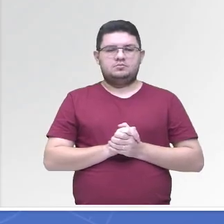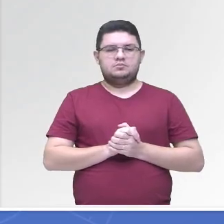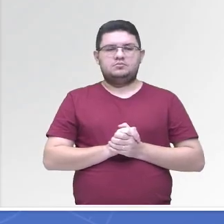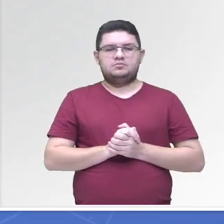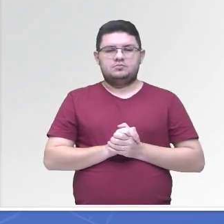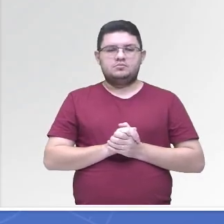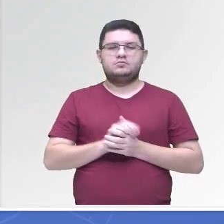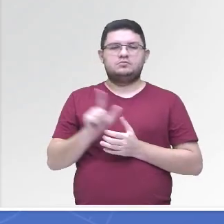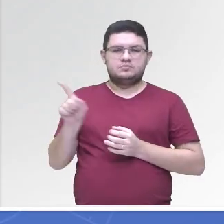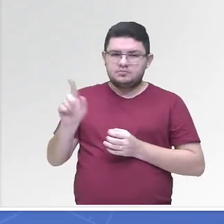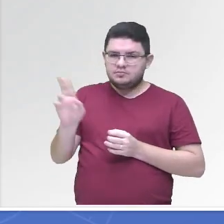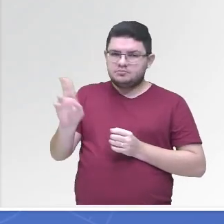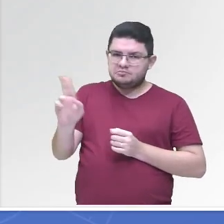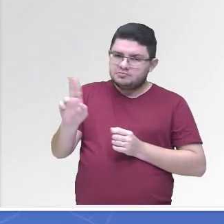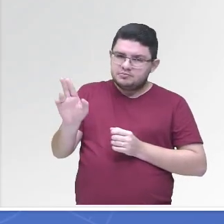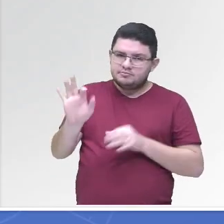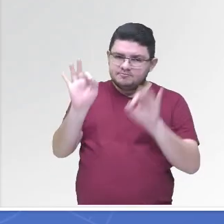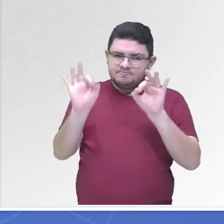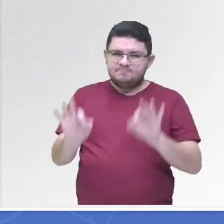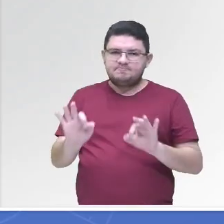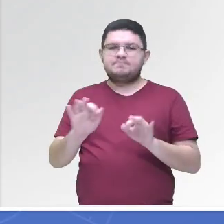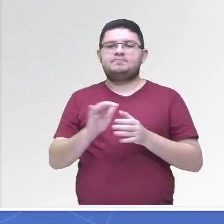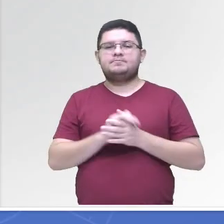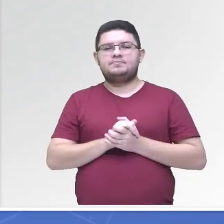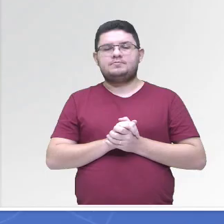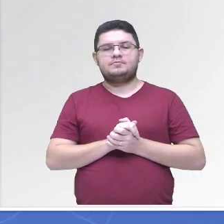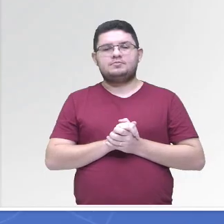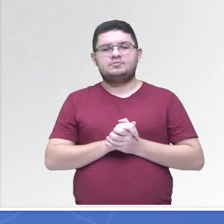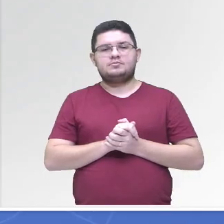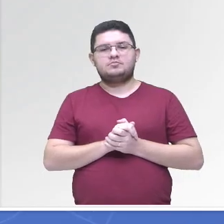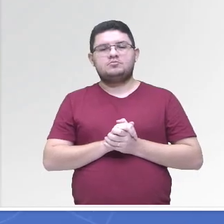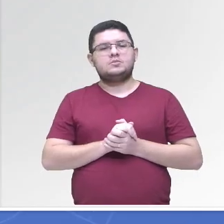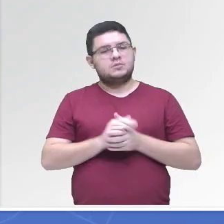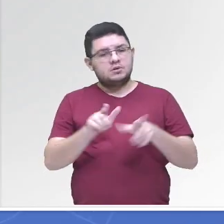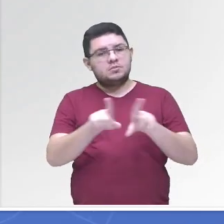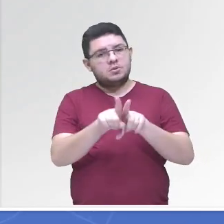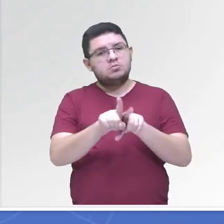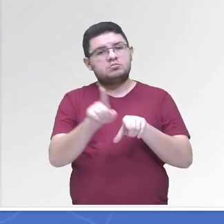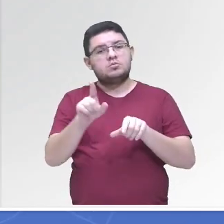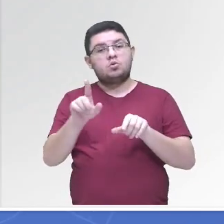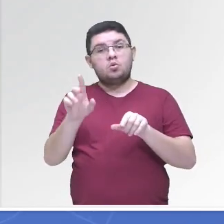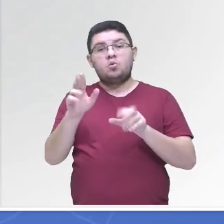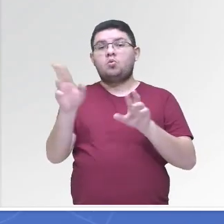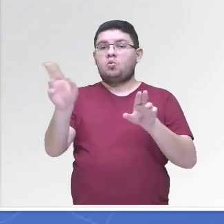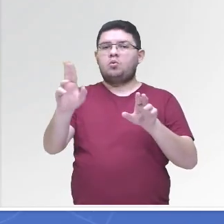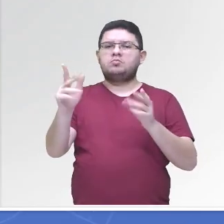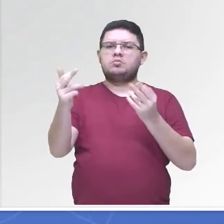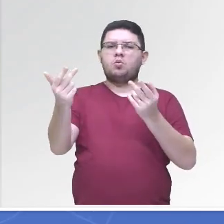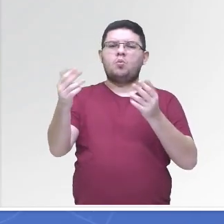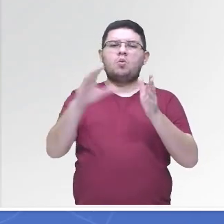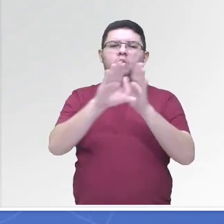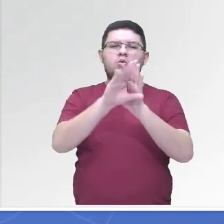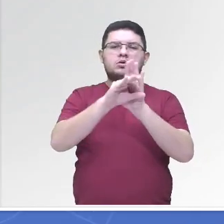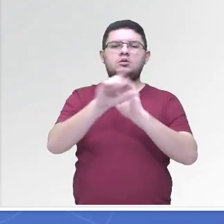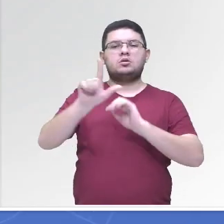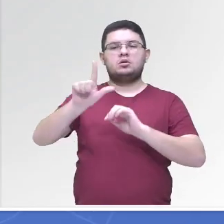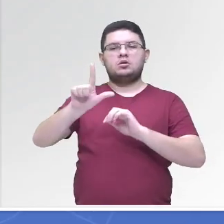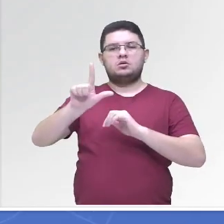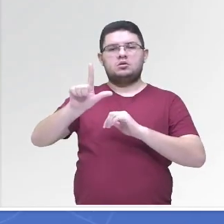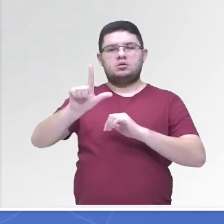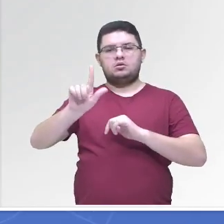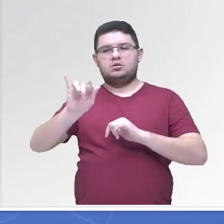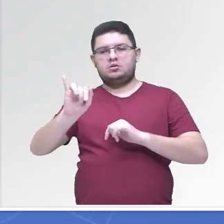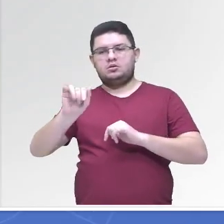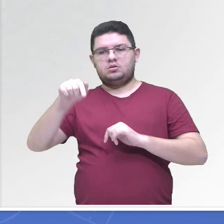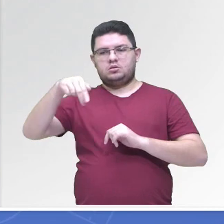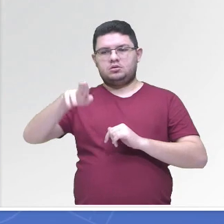condensação. Condensação, gente, tá? Também chamada de liquefação. Eu até coloquei lá no esqueminha, né, de